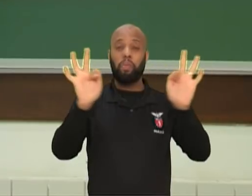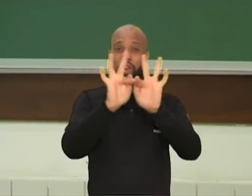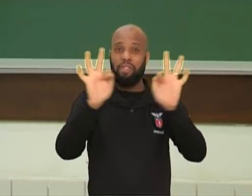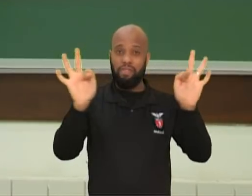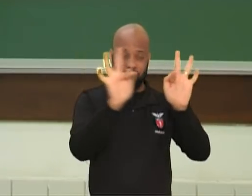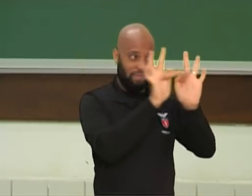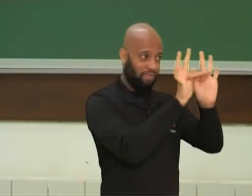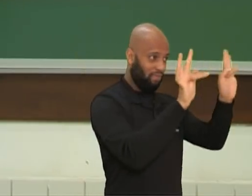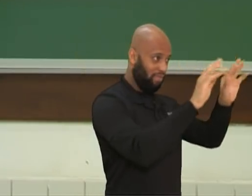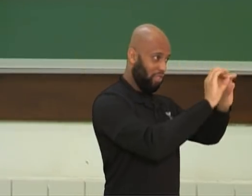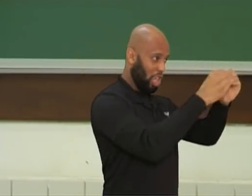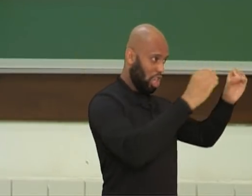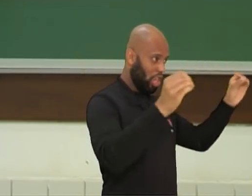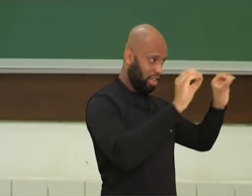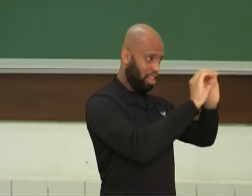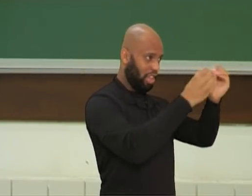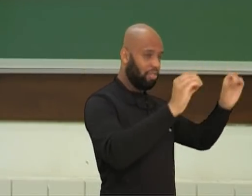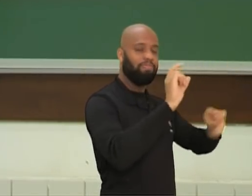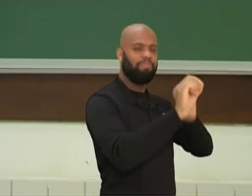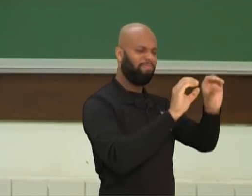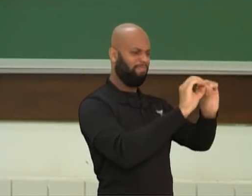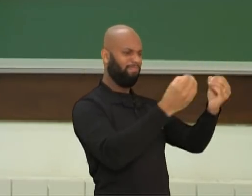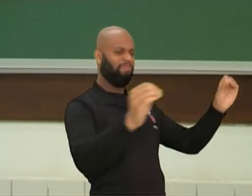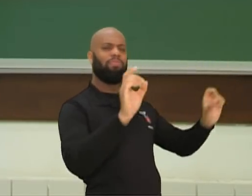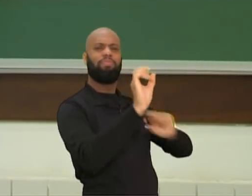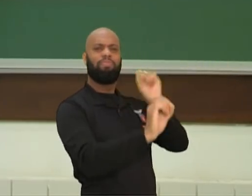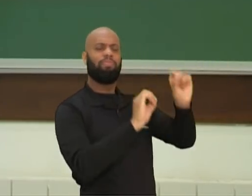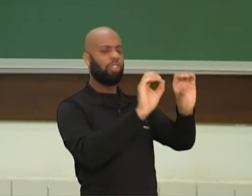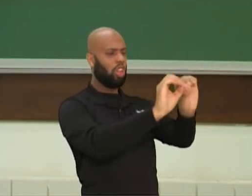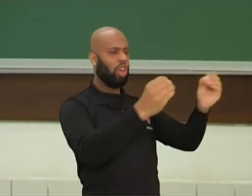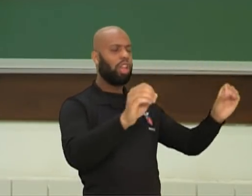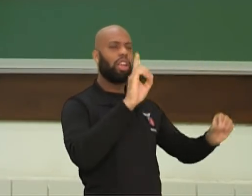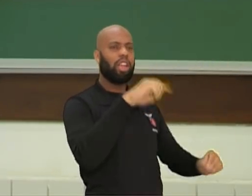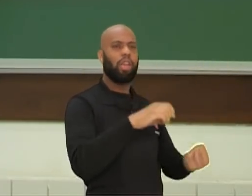é a oração mesmo, professora? A oração,